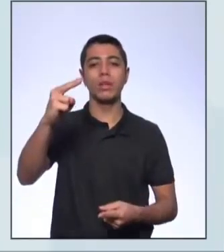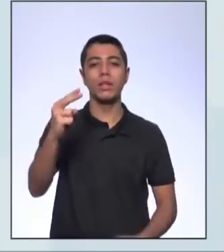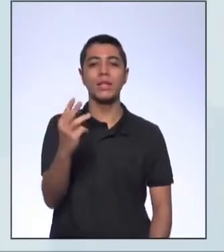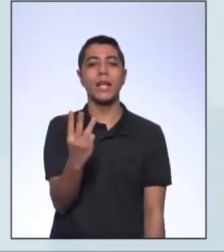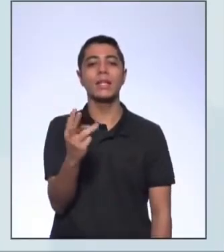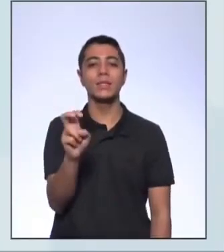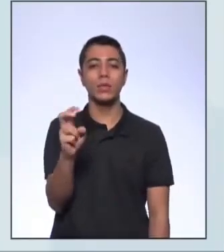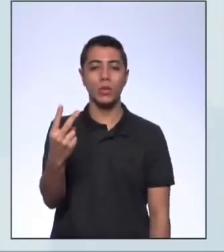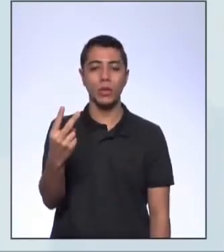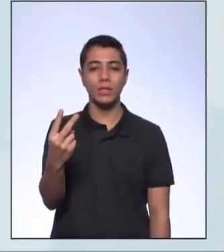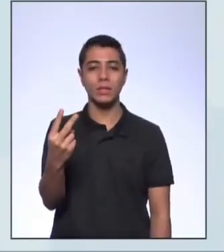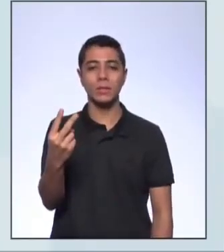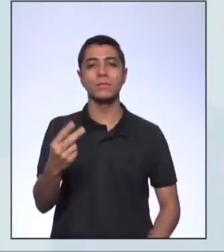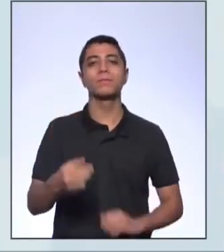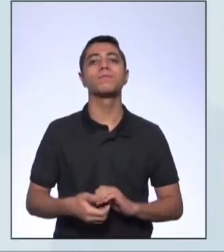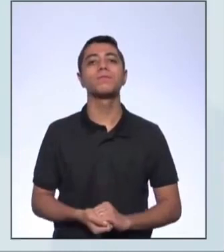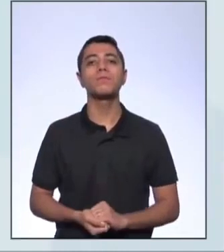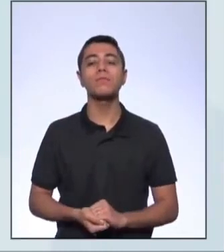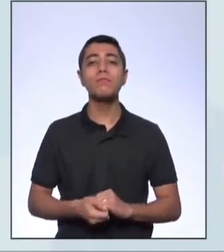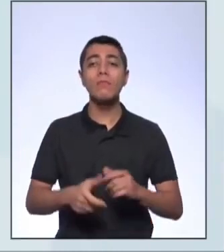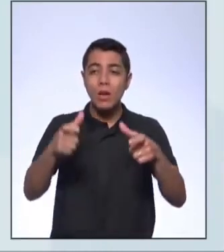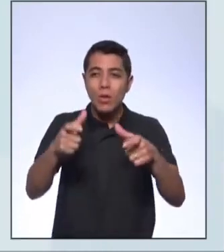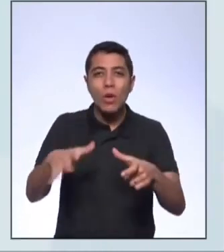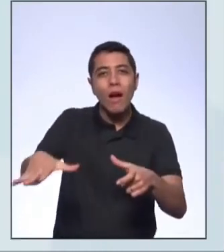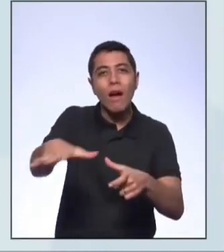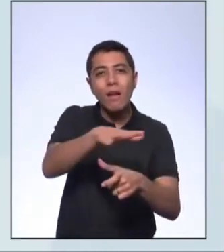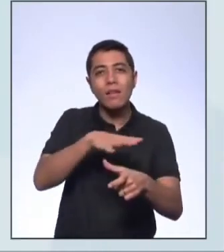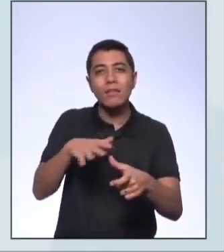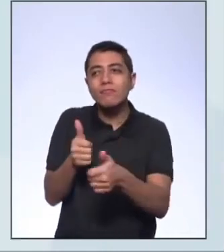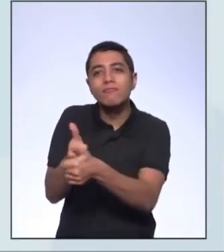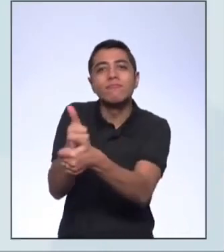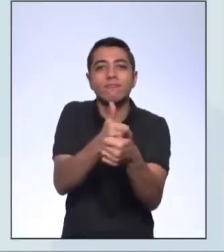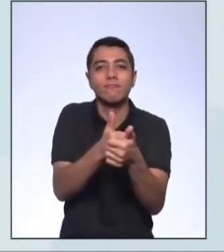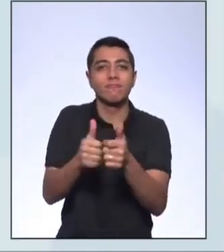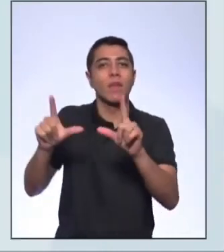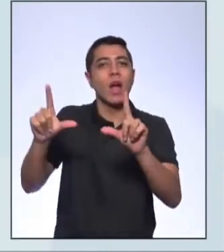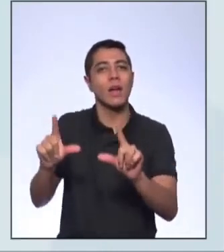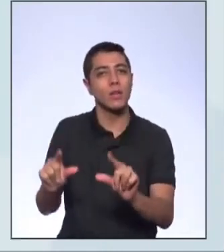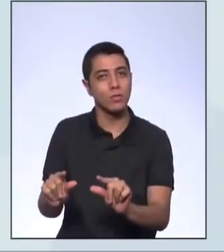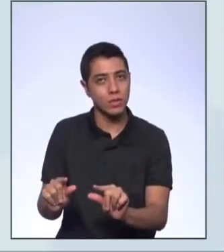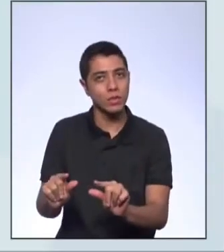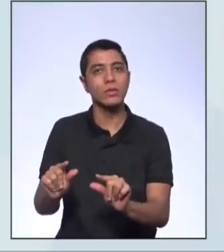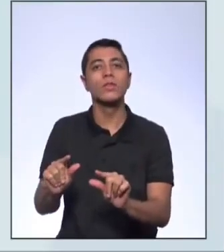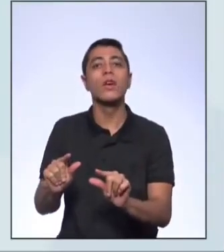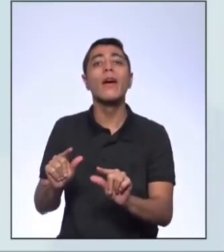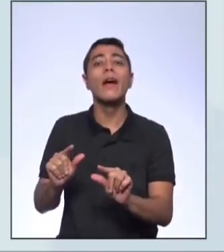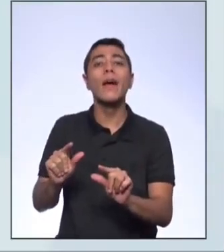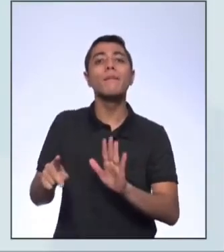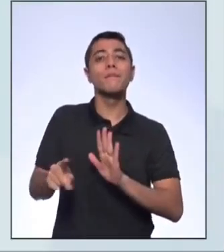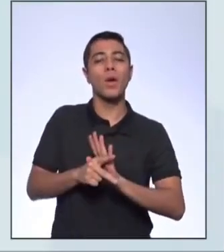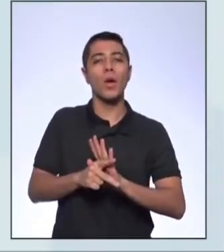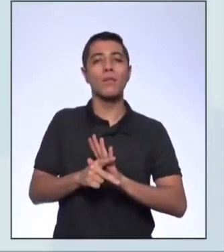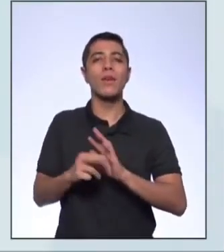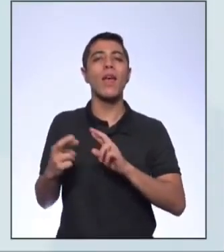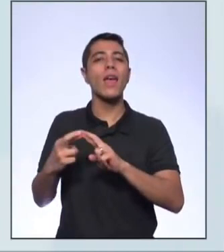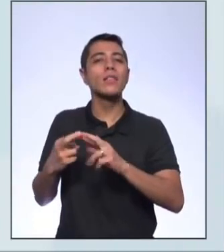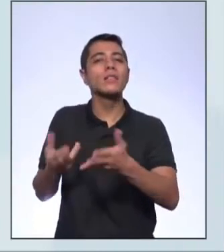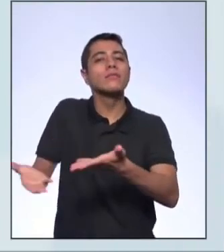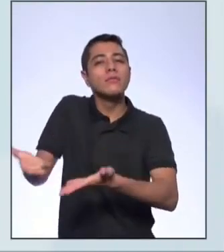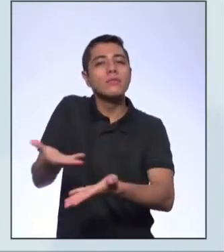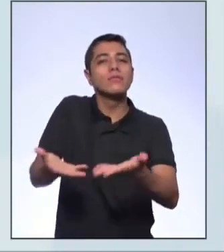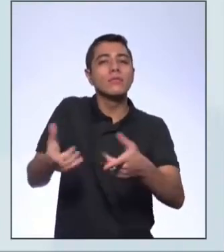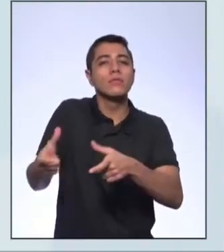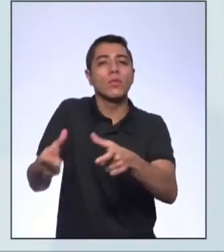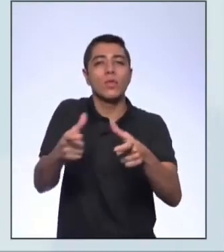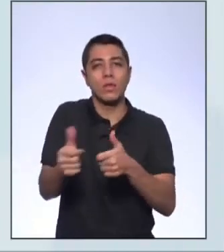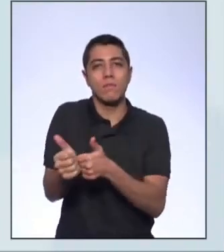tem área de atuação mais reduzida e seus relacionamentos com centros externos a sua própria rede em geral